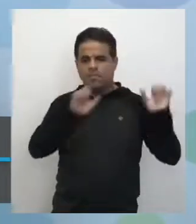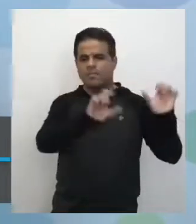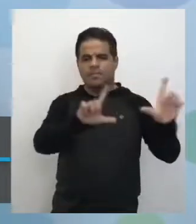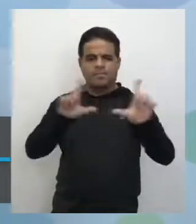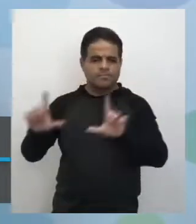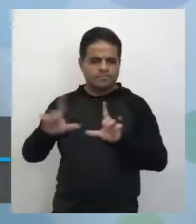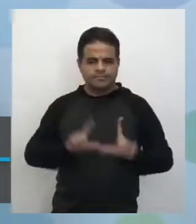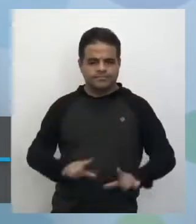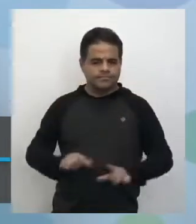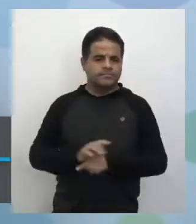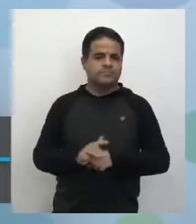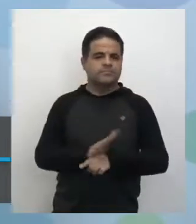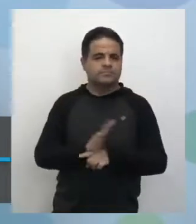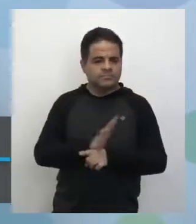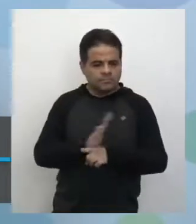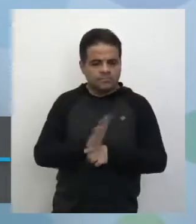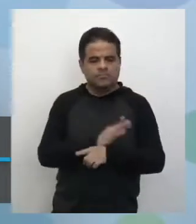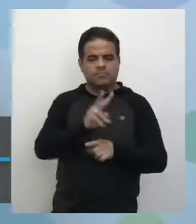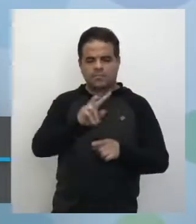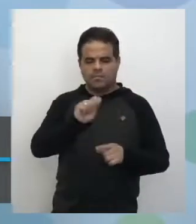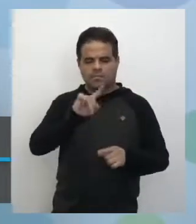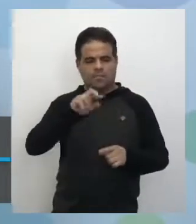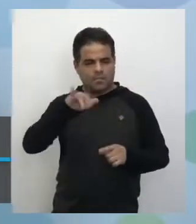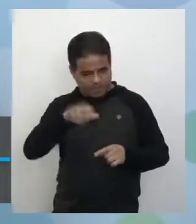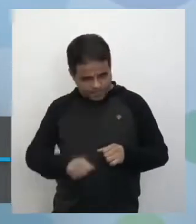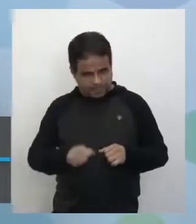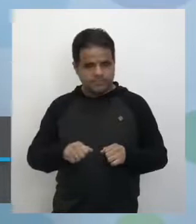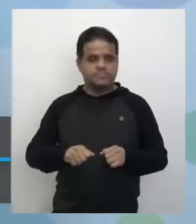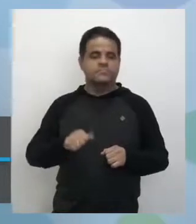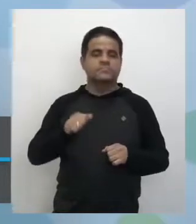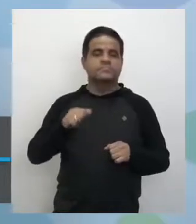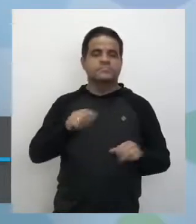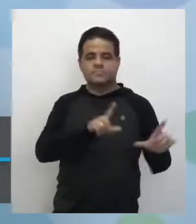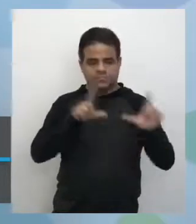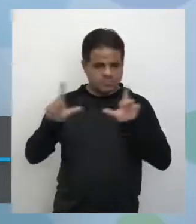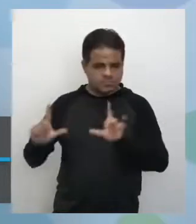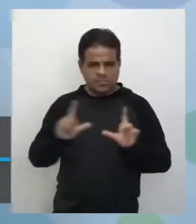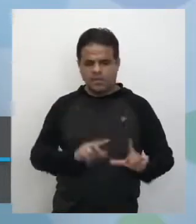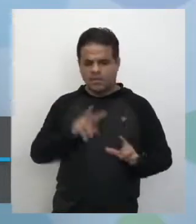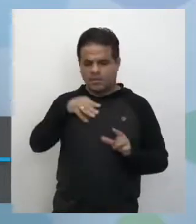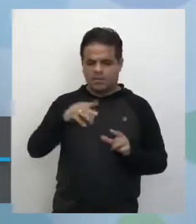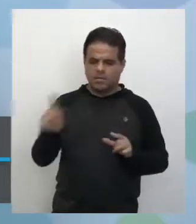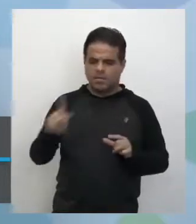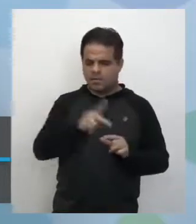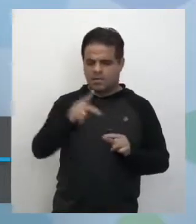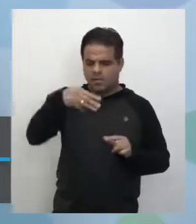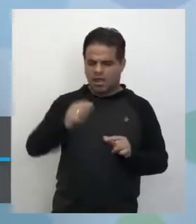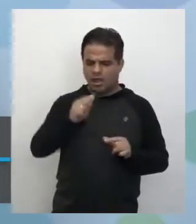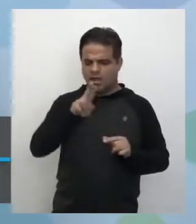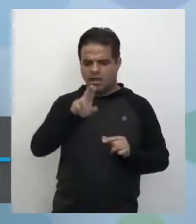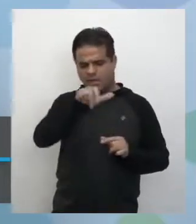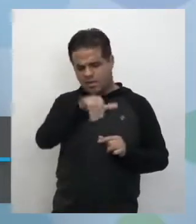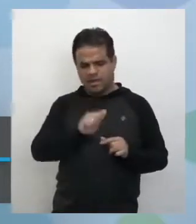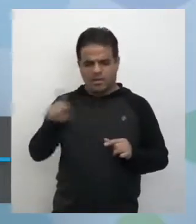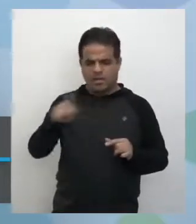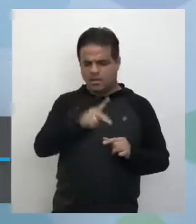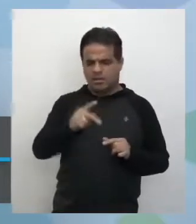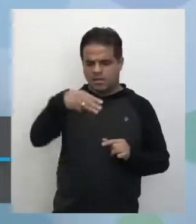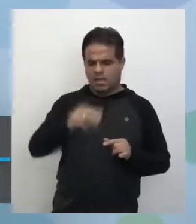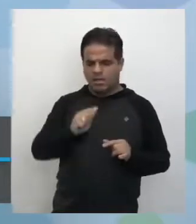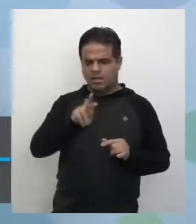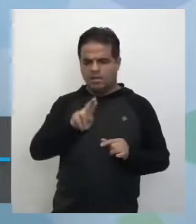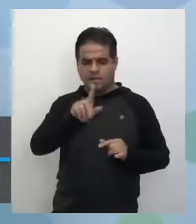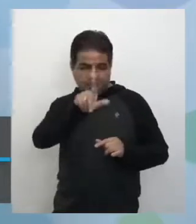né? Válvulas cardíacas, lentes, próteses, né? Professora Márcia. Pro Marli aqui, conservação